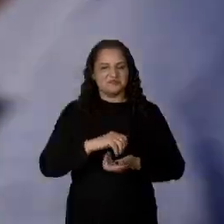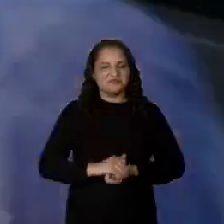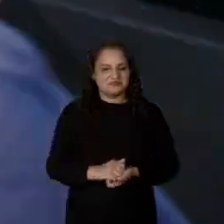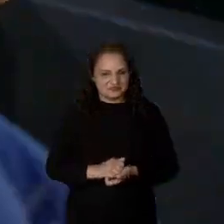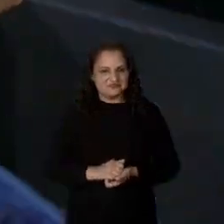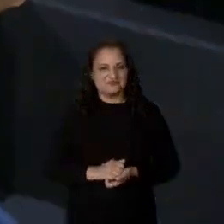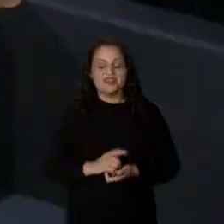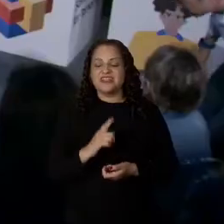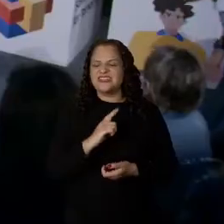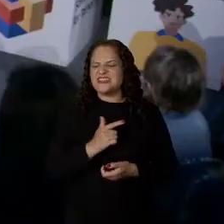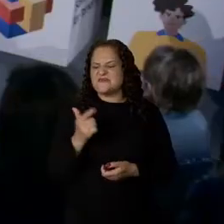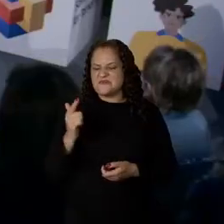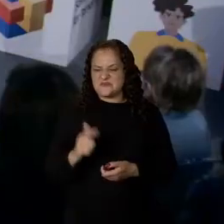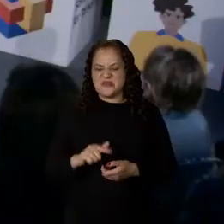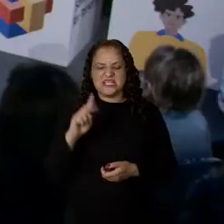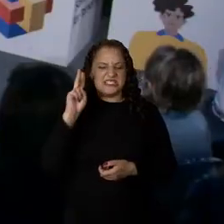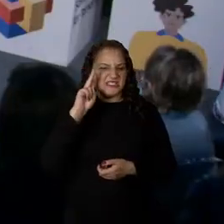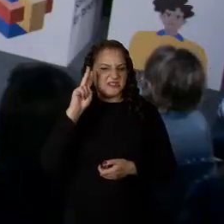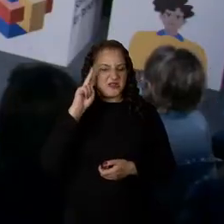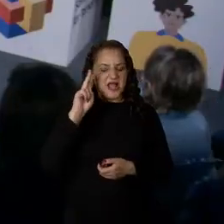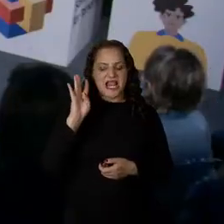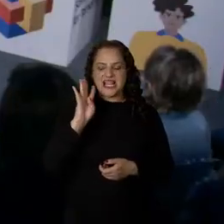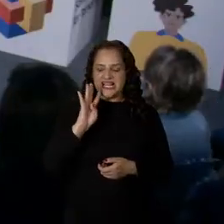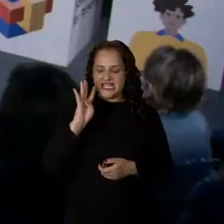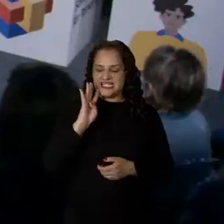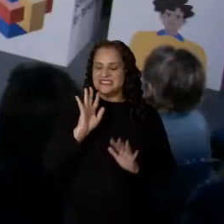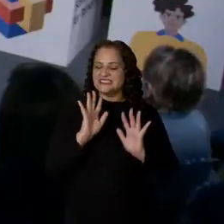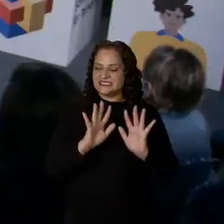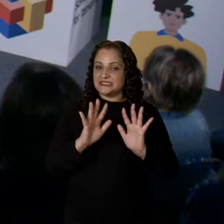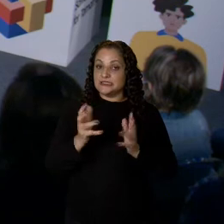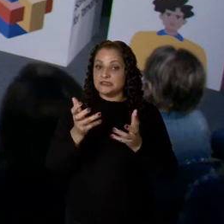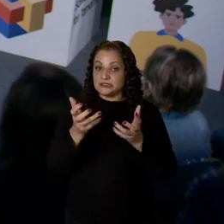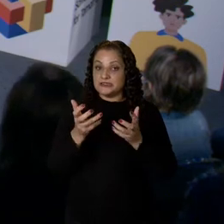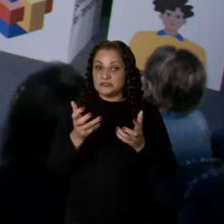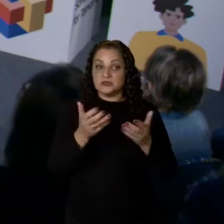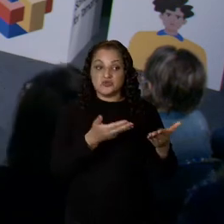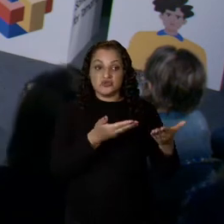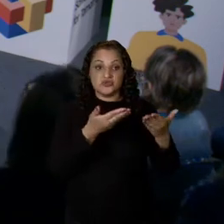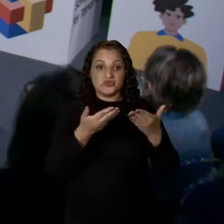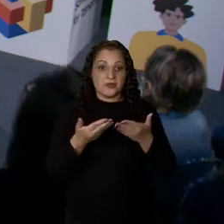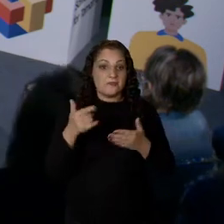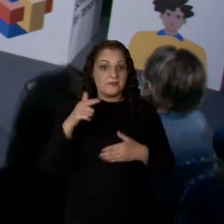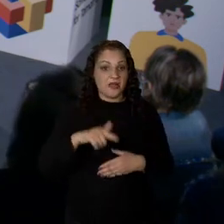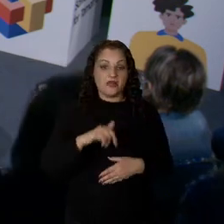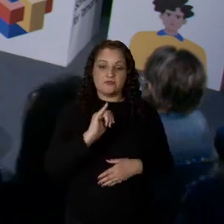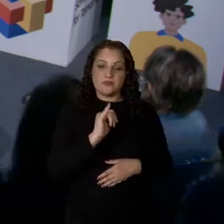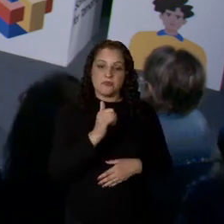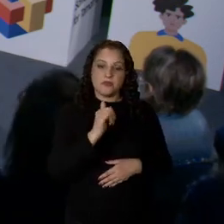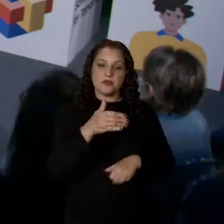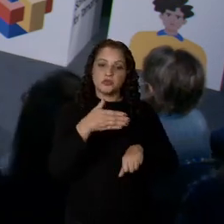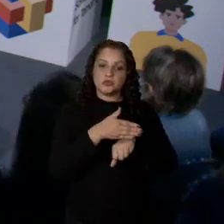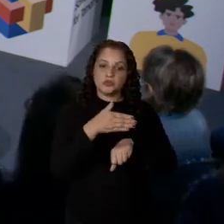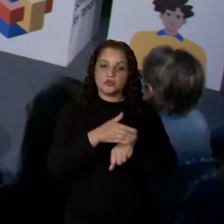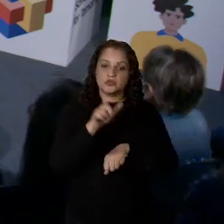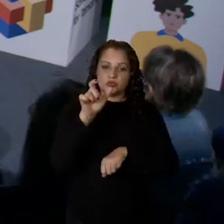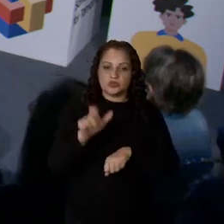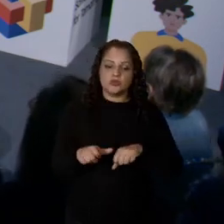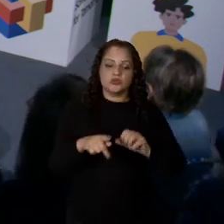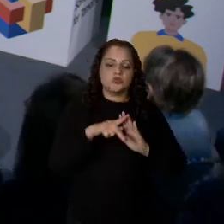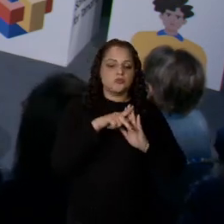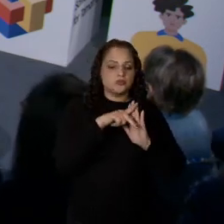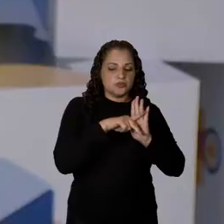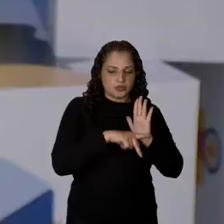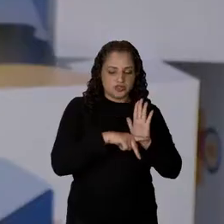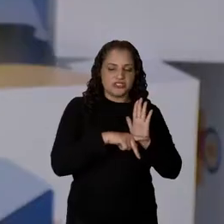Gente, tem mais história bacana vindo aí. Eu quero chamar agora mais um depoimento de um participante do Soul for Tomorrow.